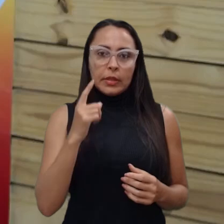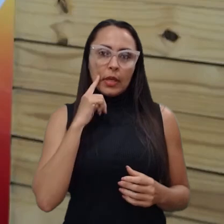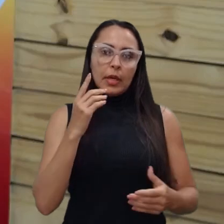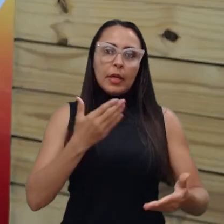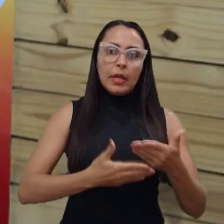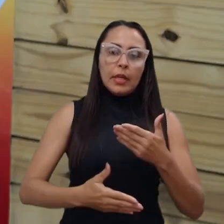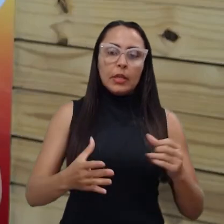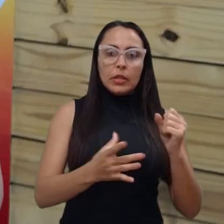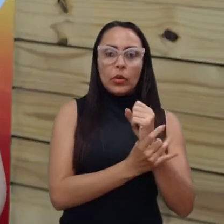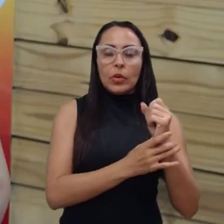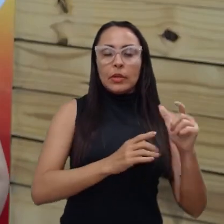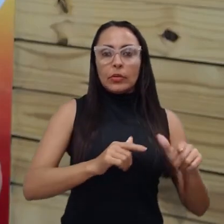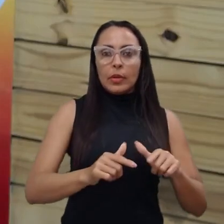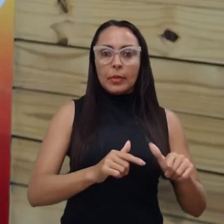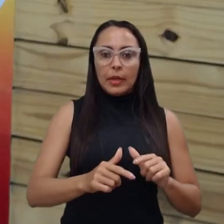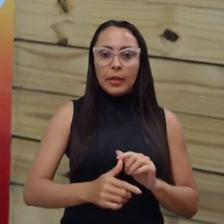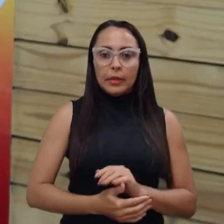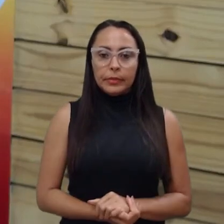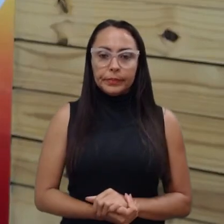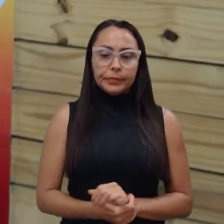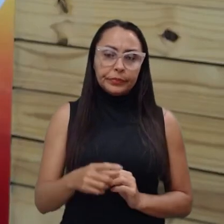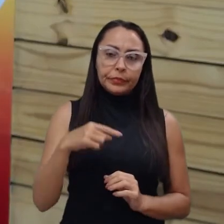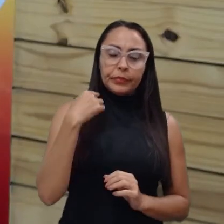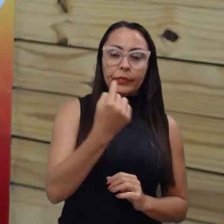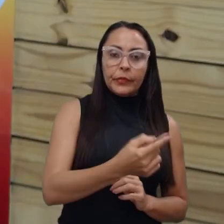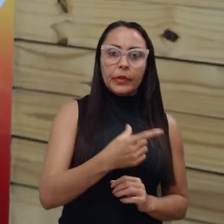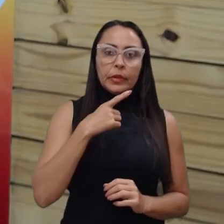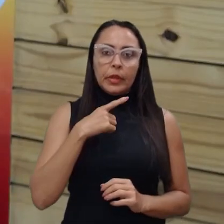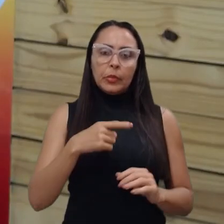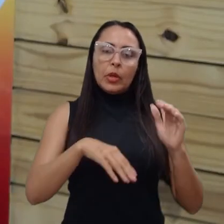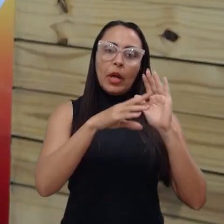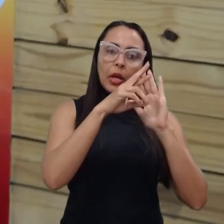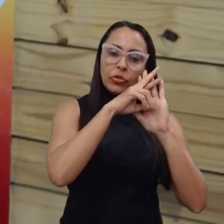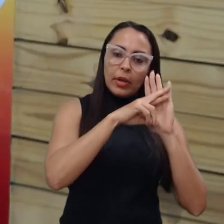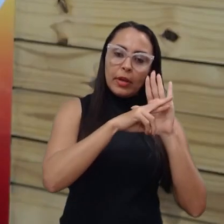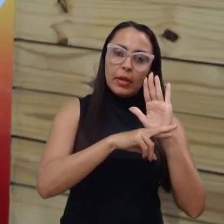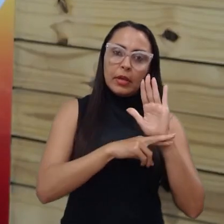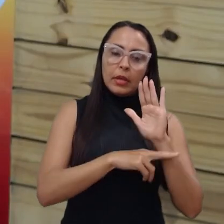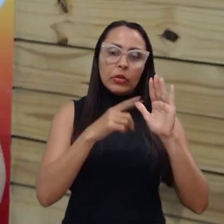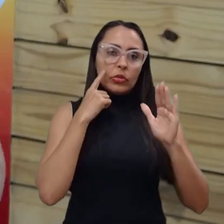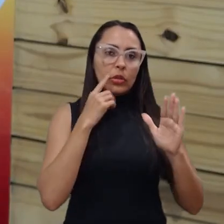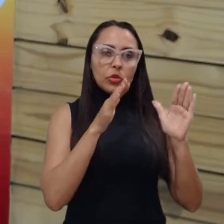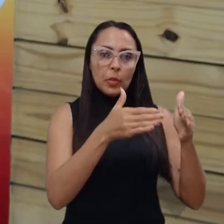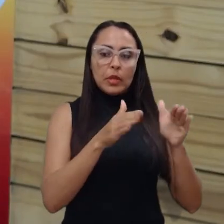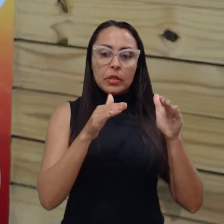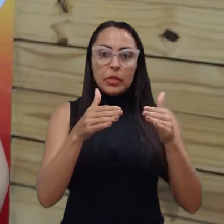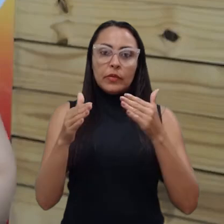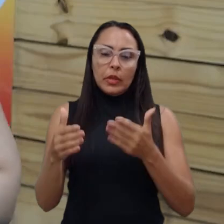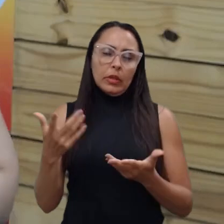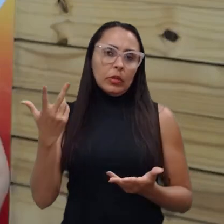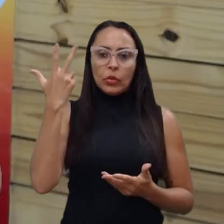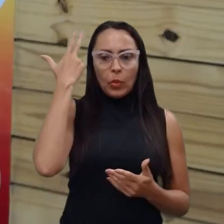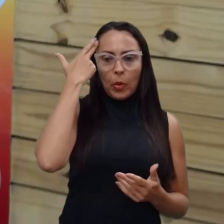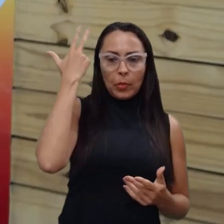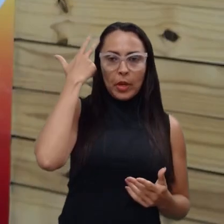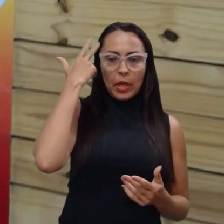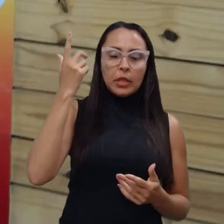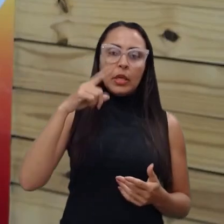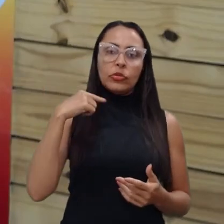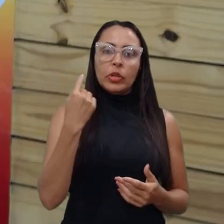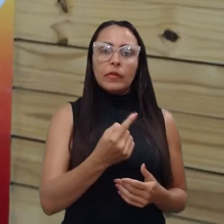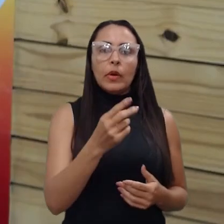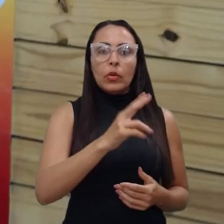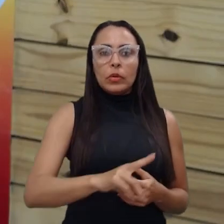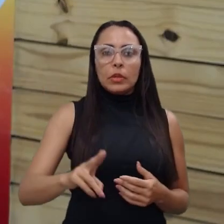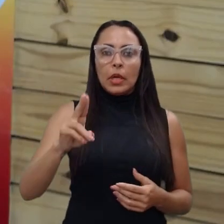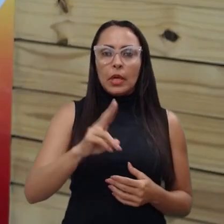à segurança do trabalho, nós temos as normas específicas, que geralmente a gente vai